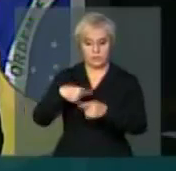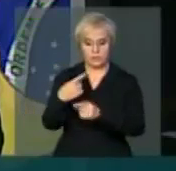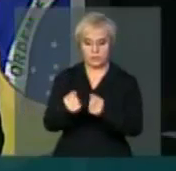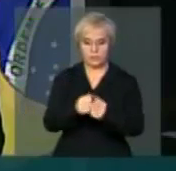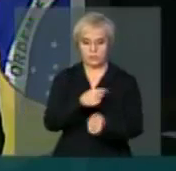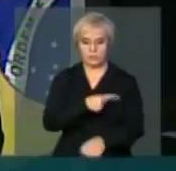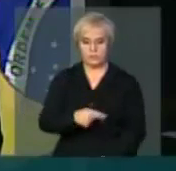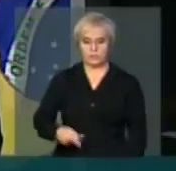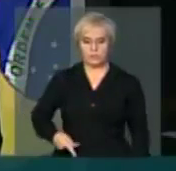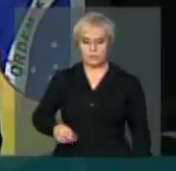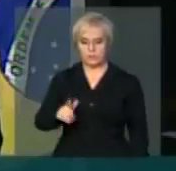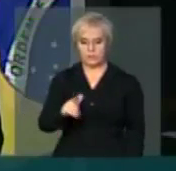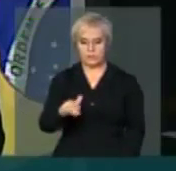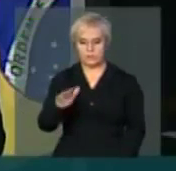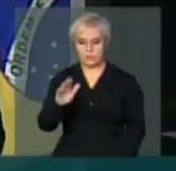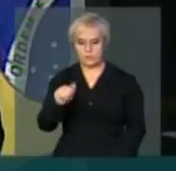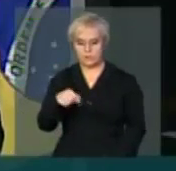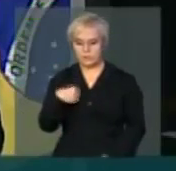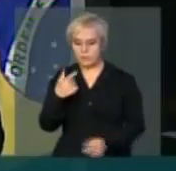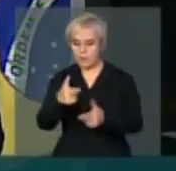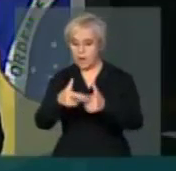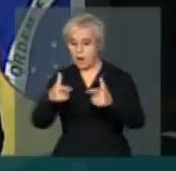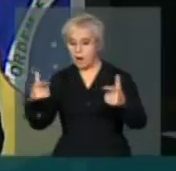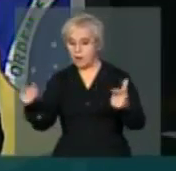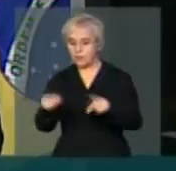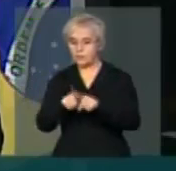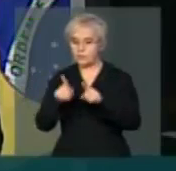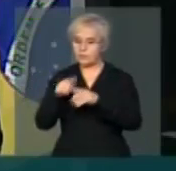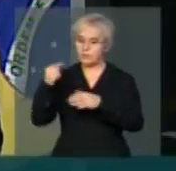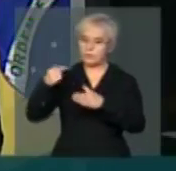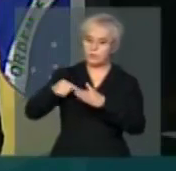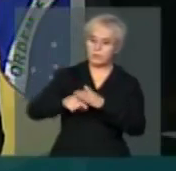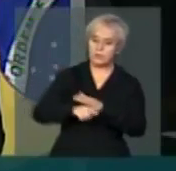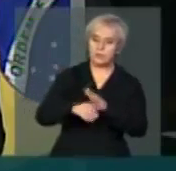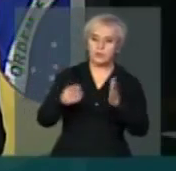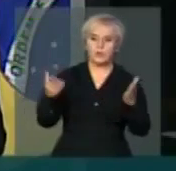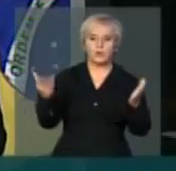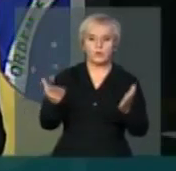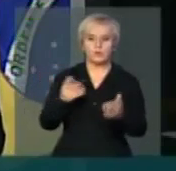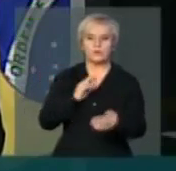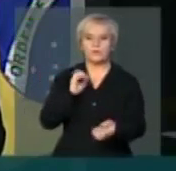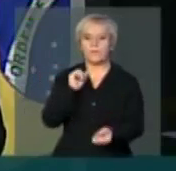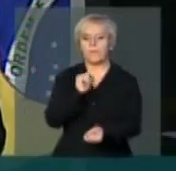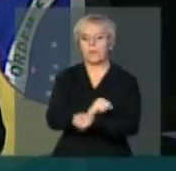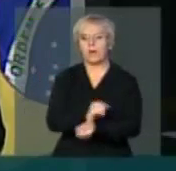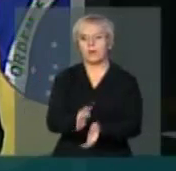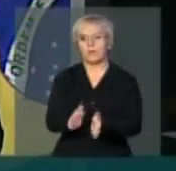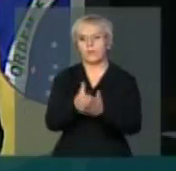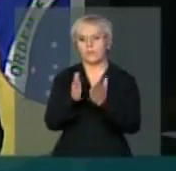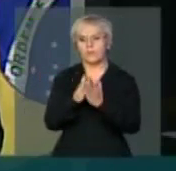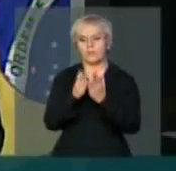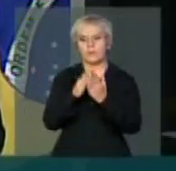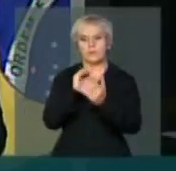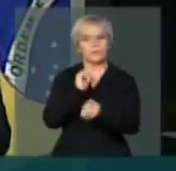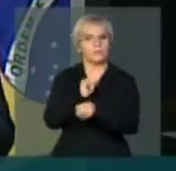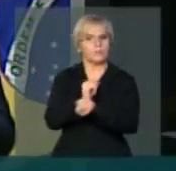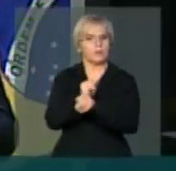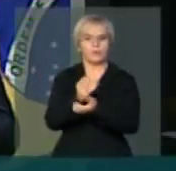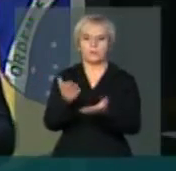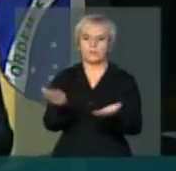presidente Lula, a termos expandido e aprofundado, registramos hoje a estagnação da pobreza extrema no nosso